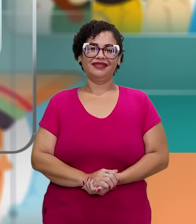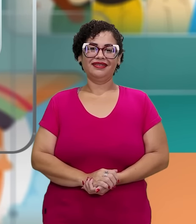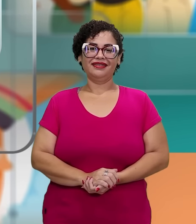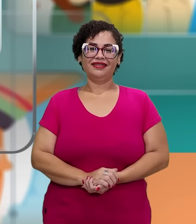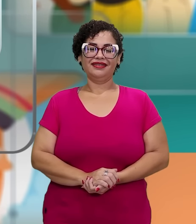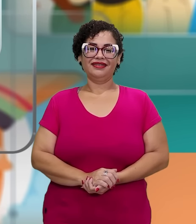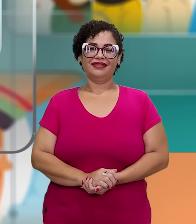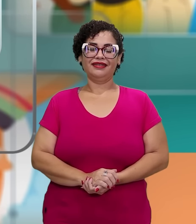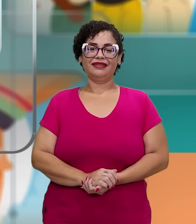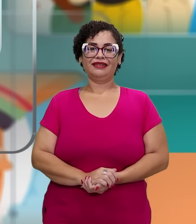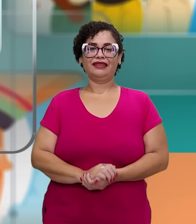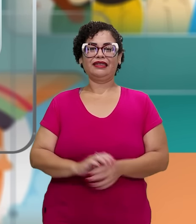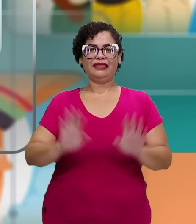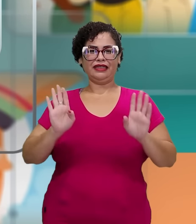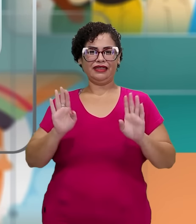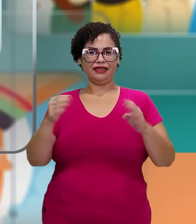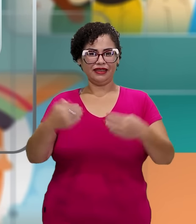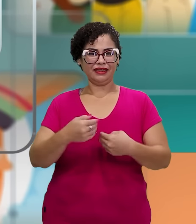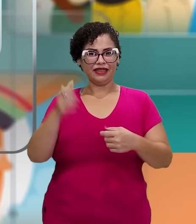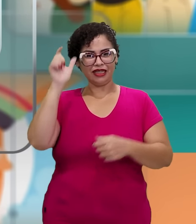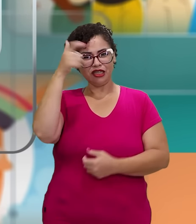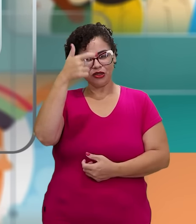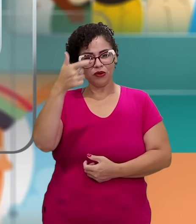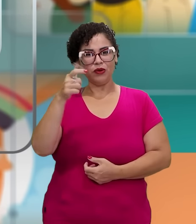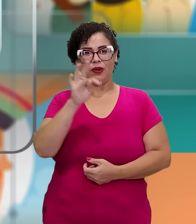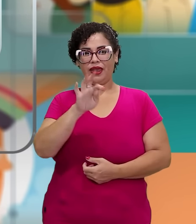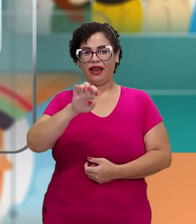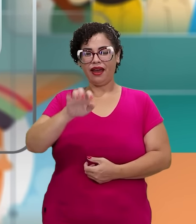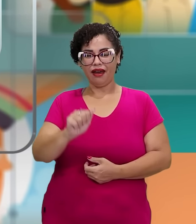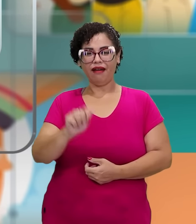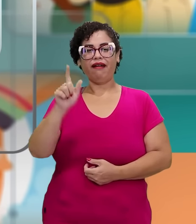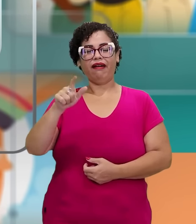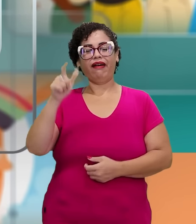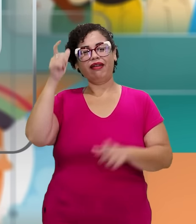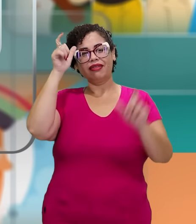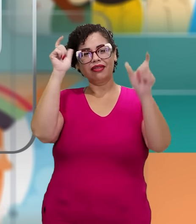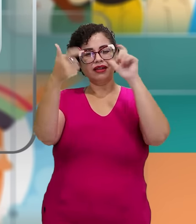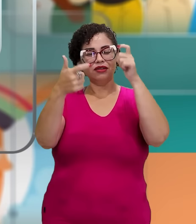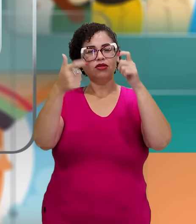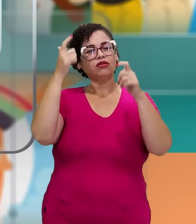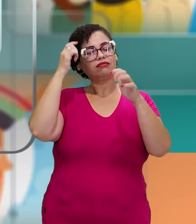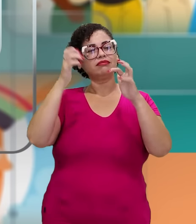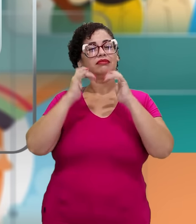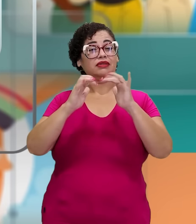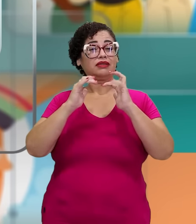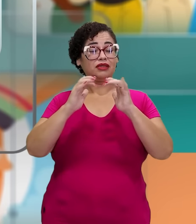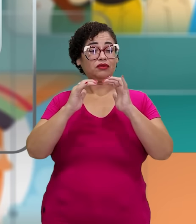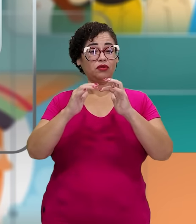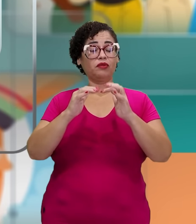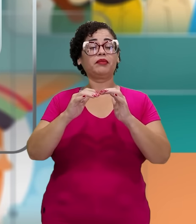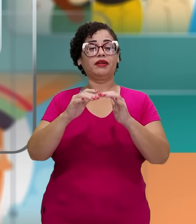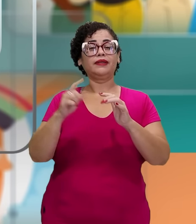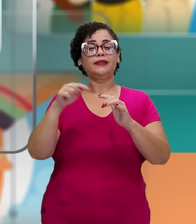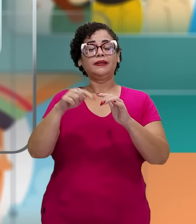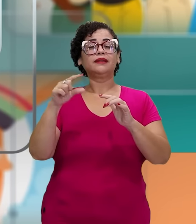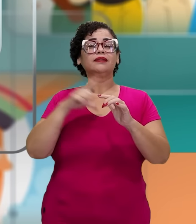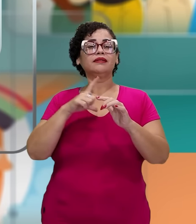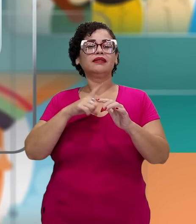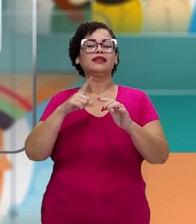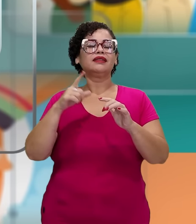o transtorno do espectro autista tea é um transtorno do neurodesenvolvimento que afeta